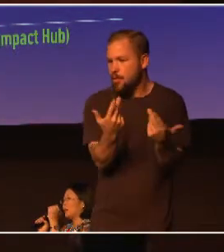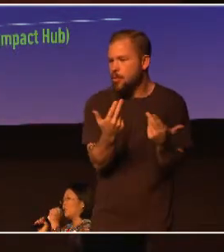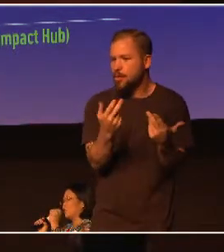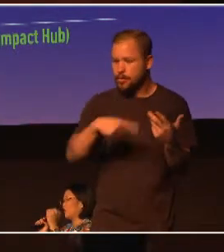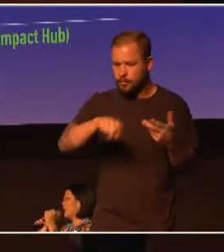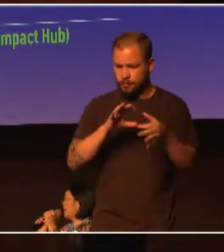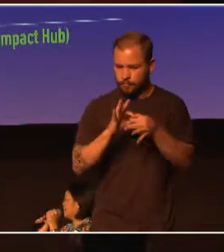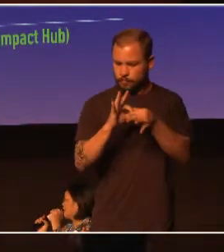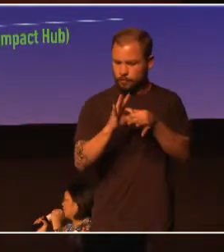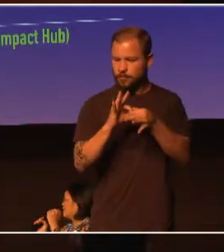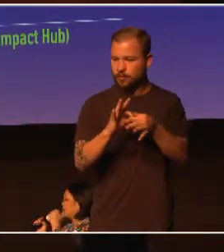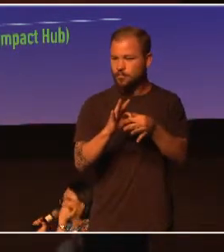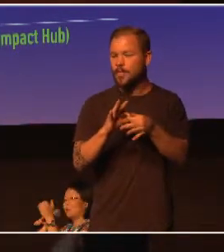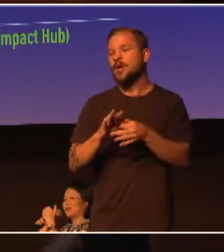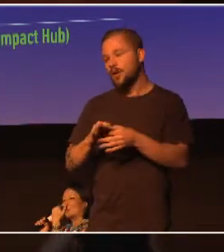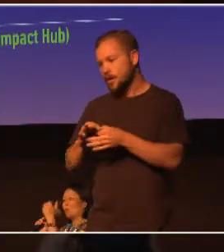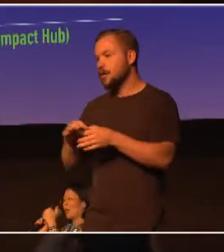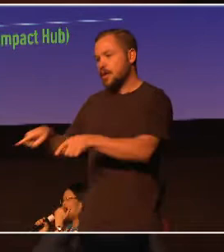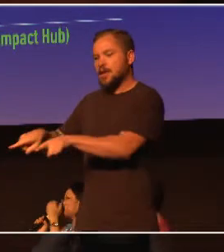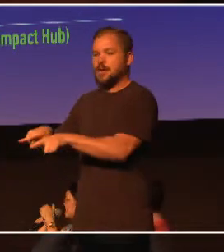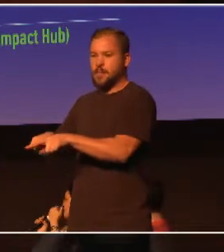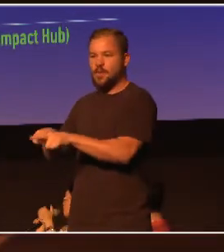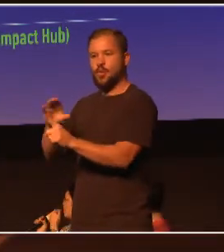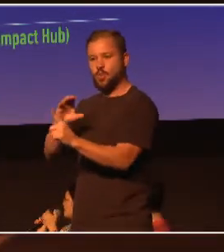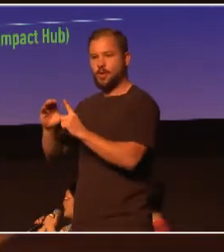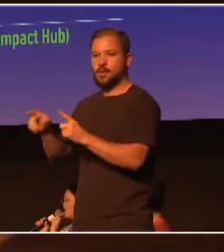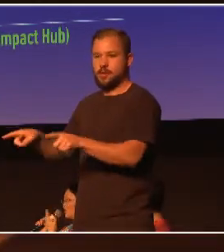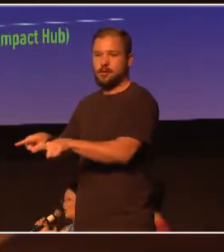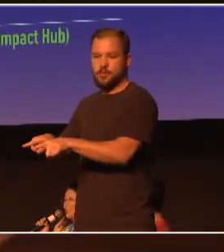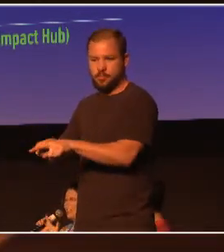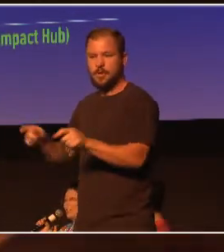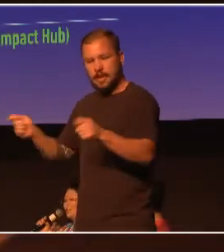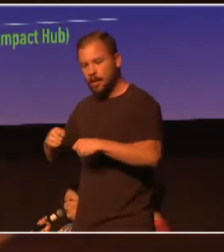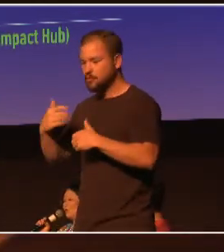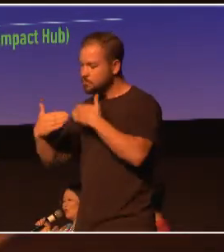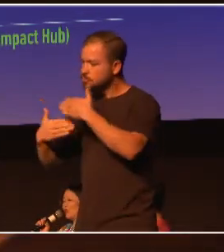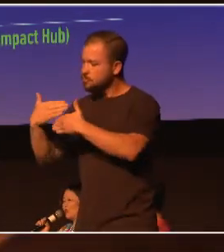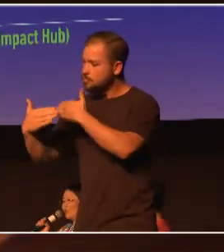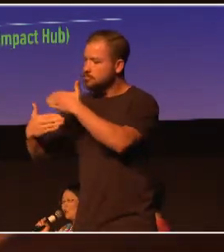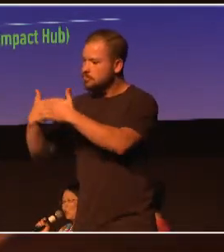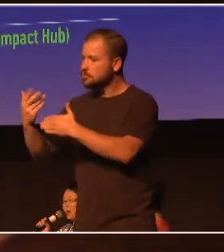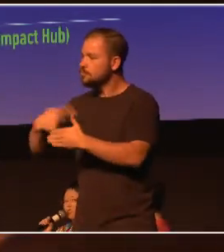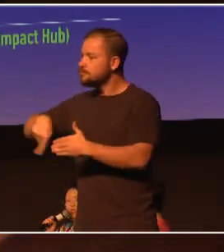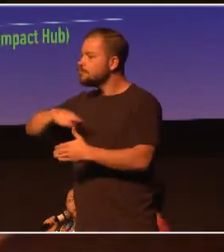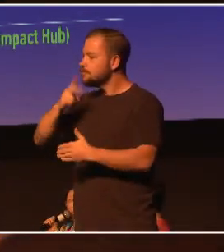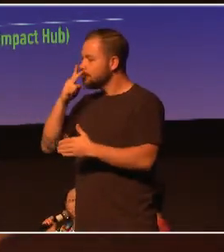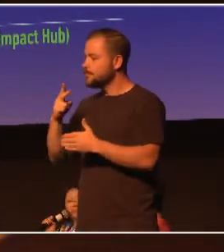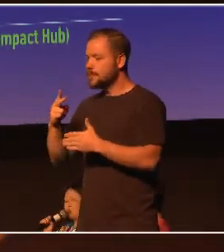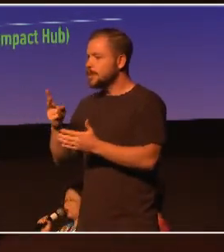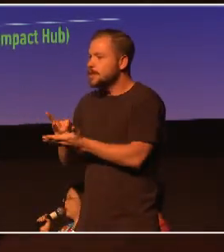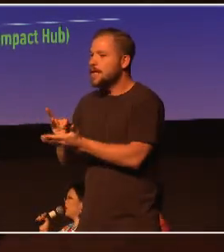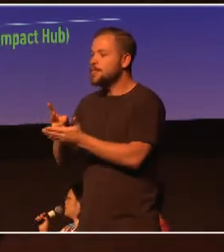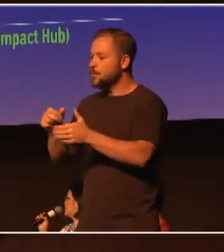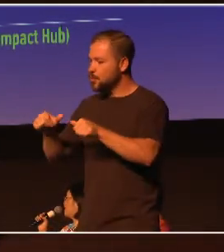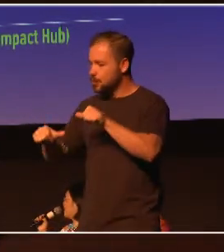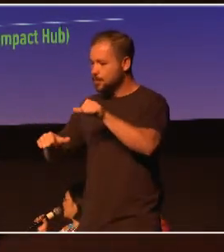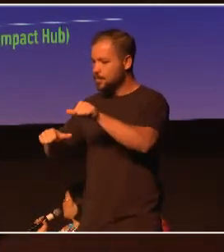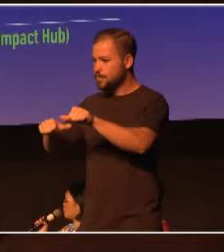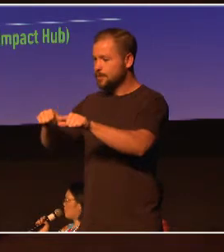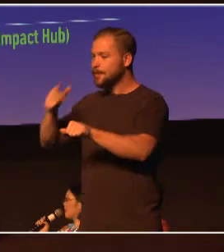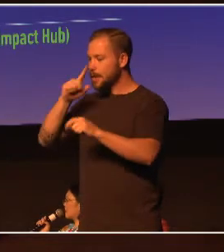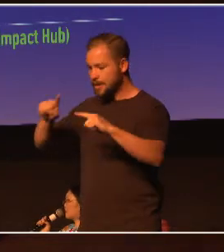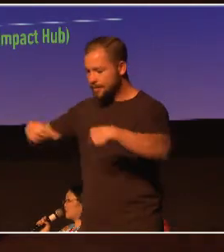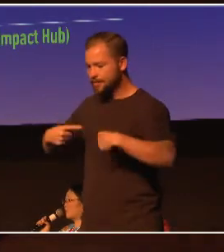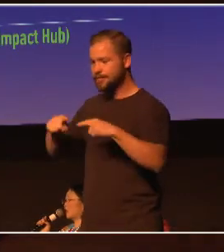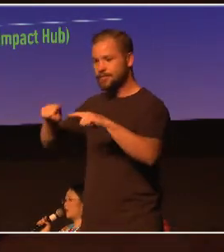de energia ele tende a sempre superar, sabe? Parece que a gente vive superando os nossos limites, né? E a